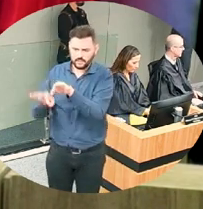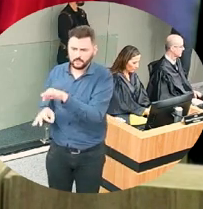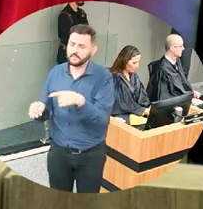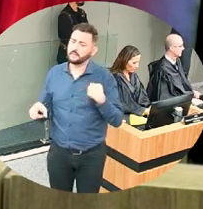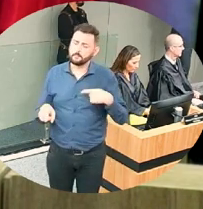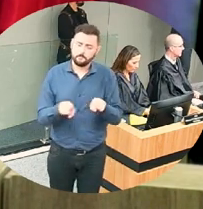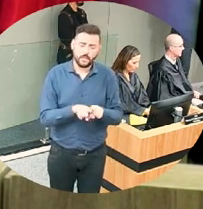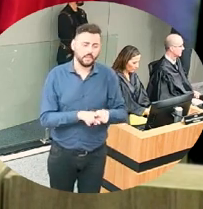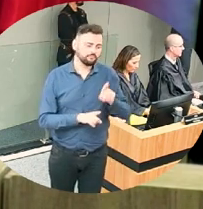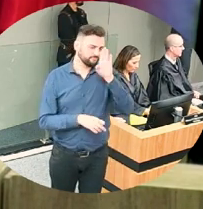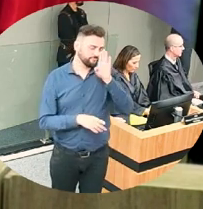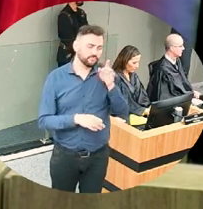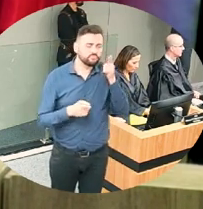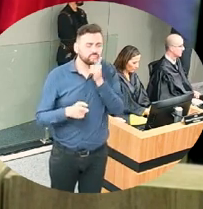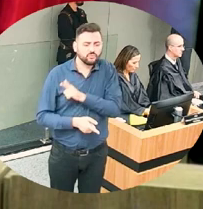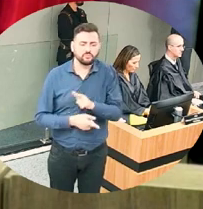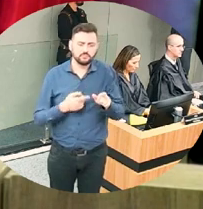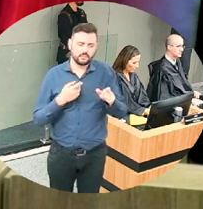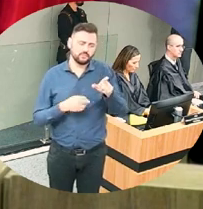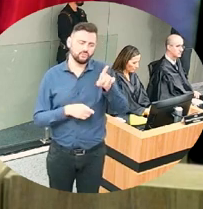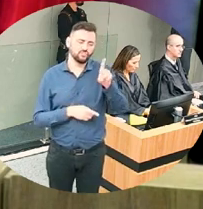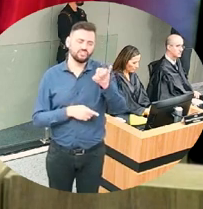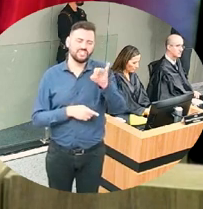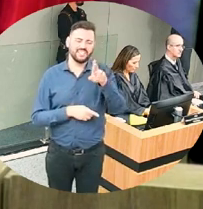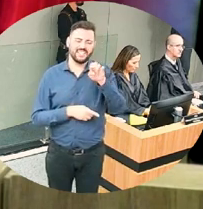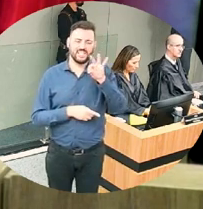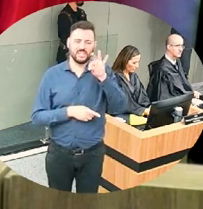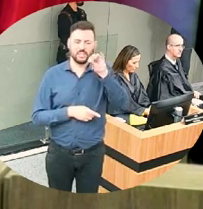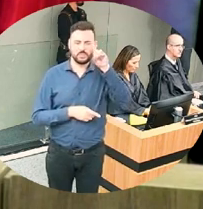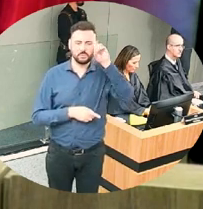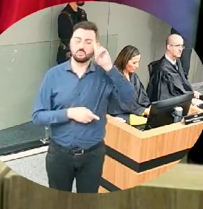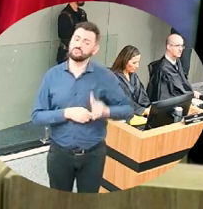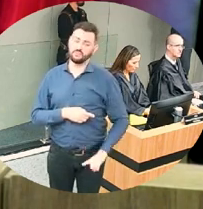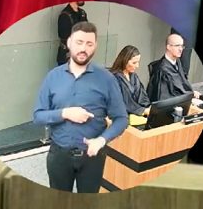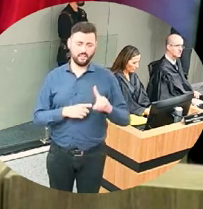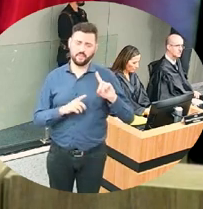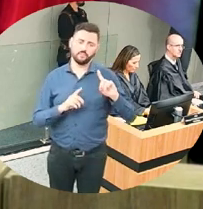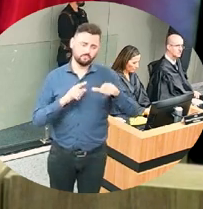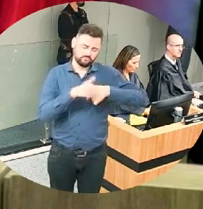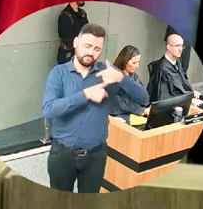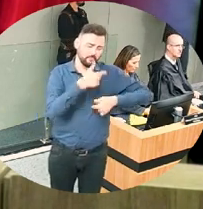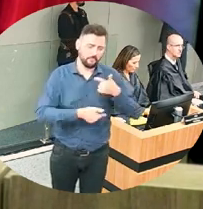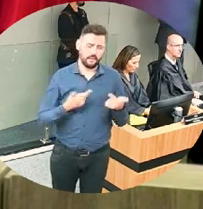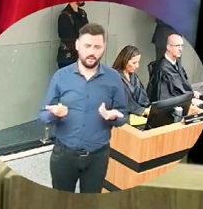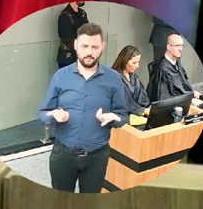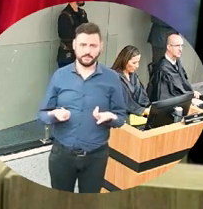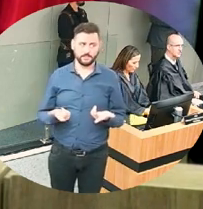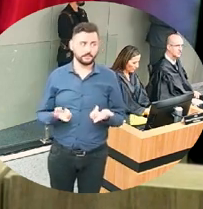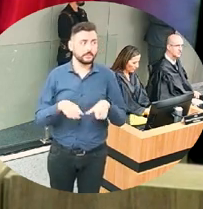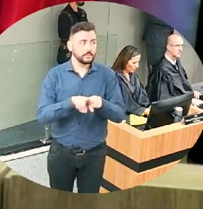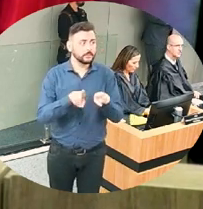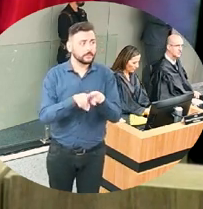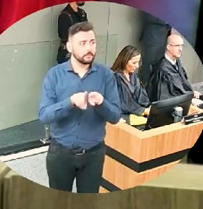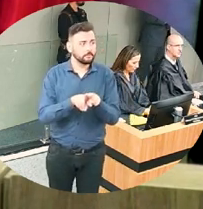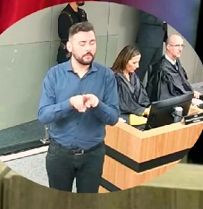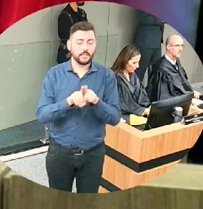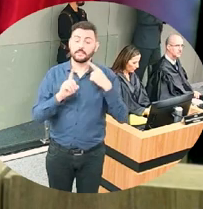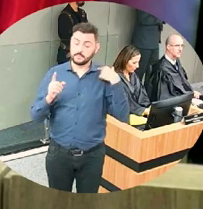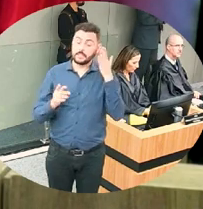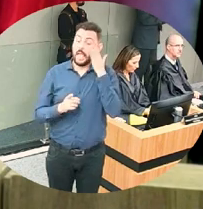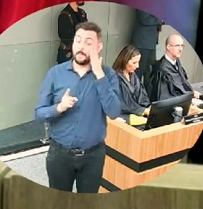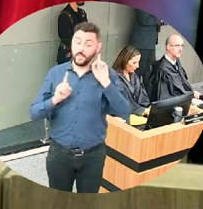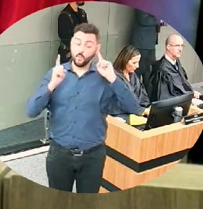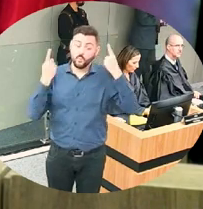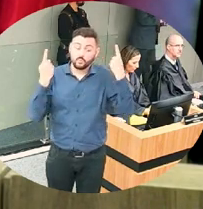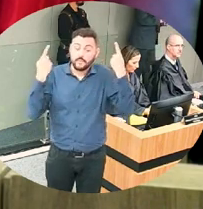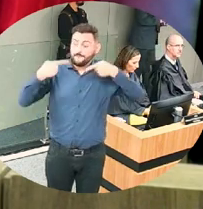do Trabalho frente a ataques que porventura venham sofrer de maneira injustificada também ressalto que o grande desafio de